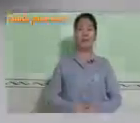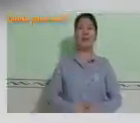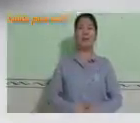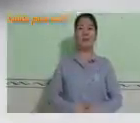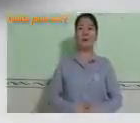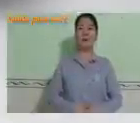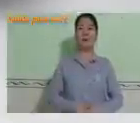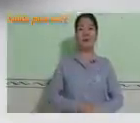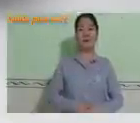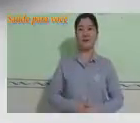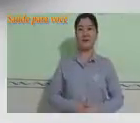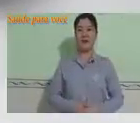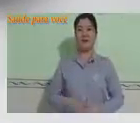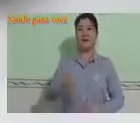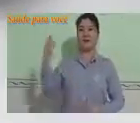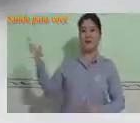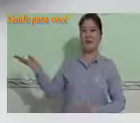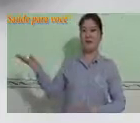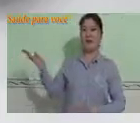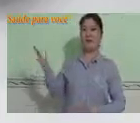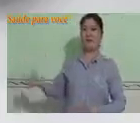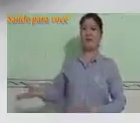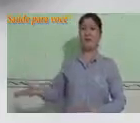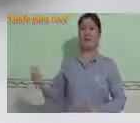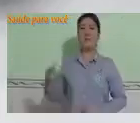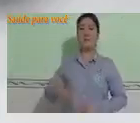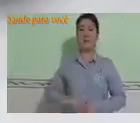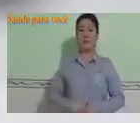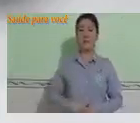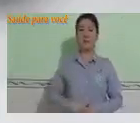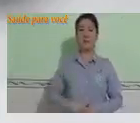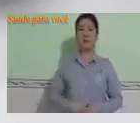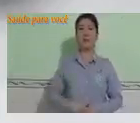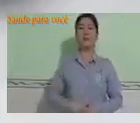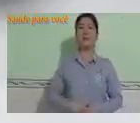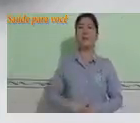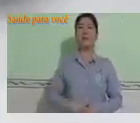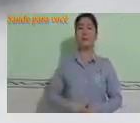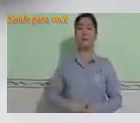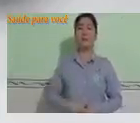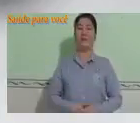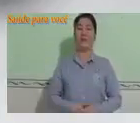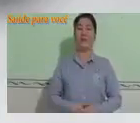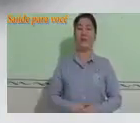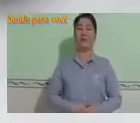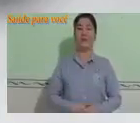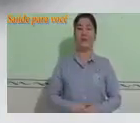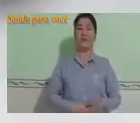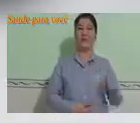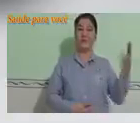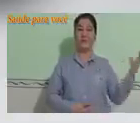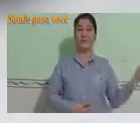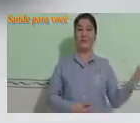SAMAXISTE acento circunflexo NCIADOS riscos associados à tatuagem ocular, é uso de lentes de